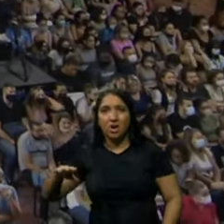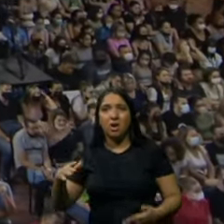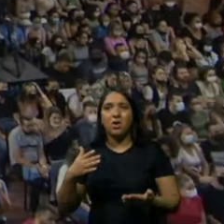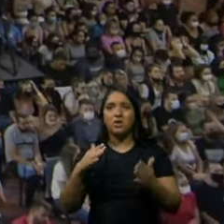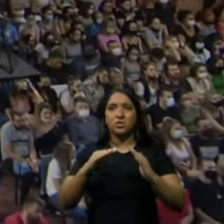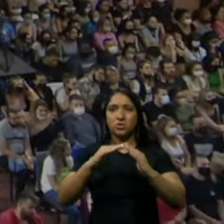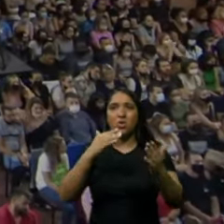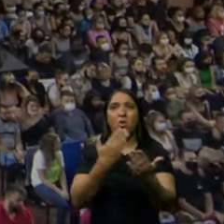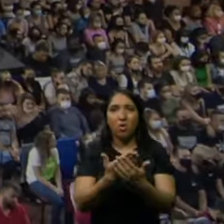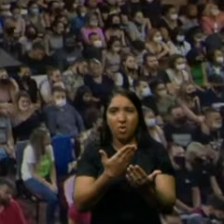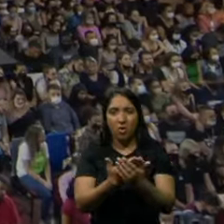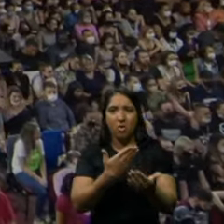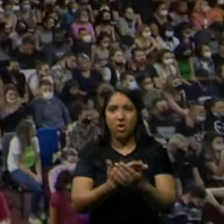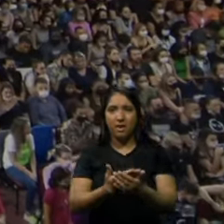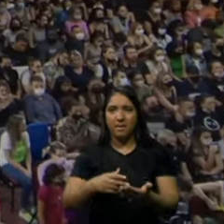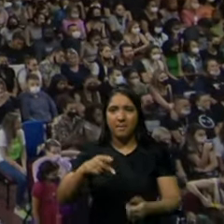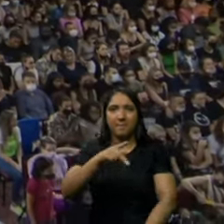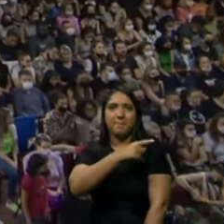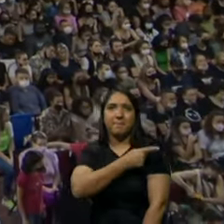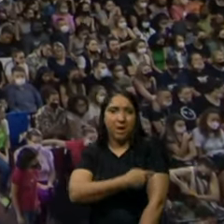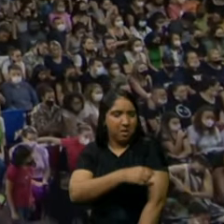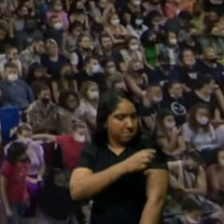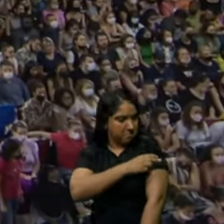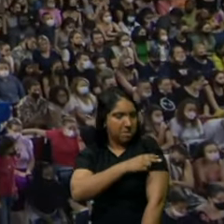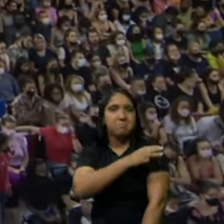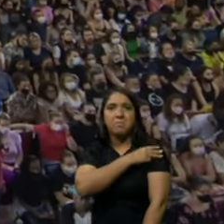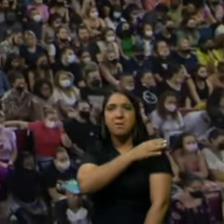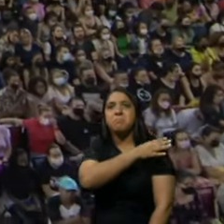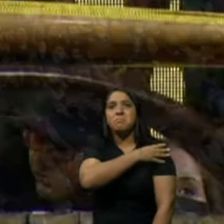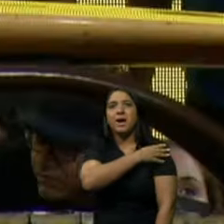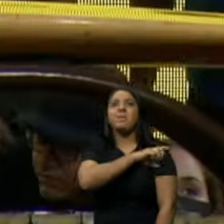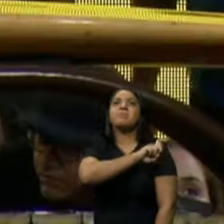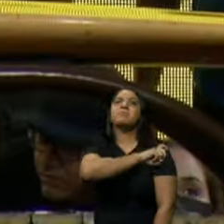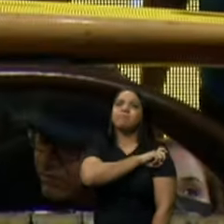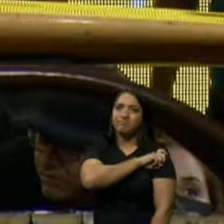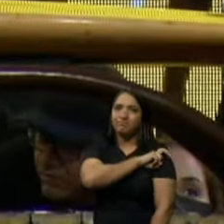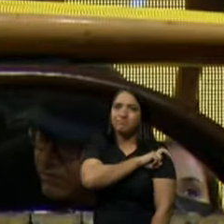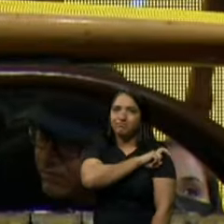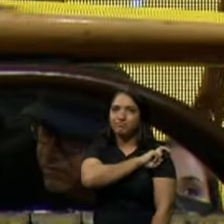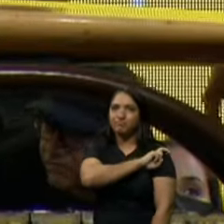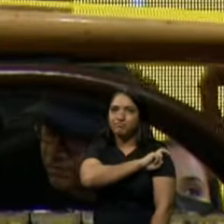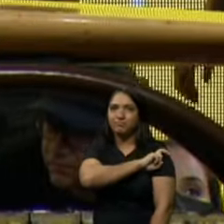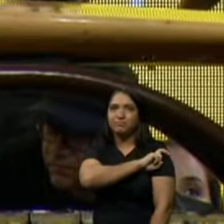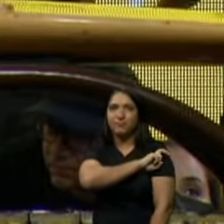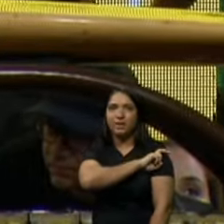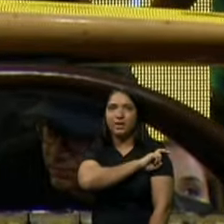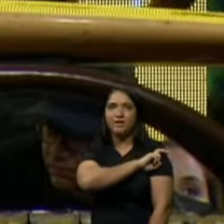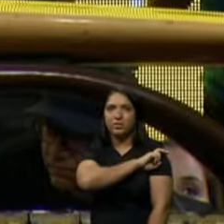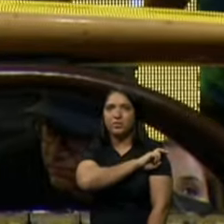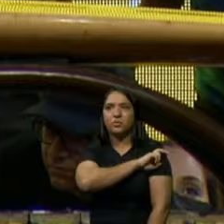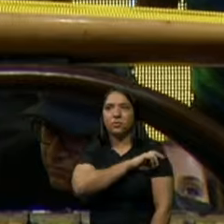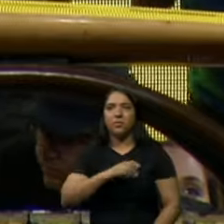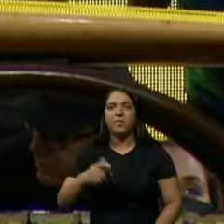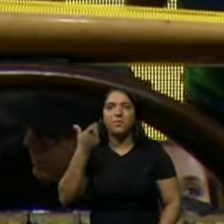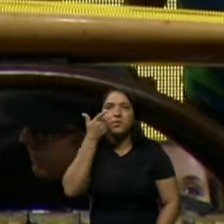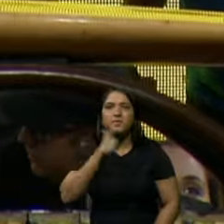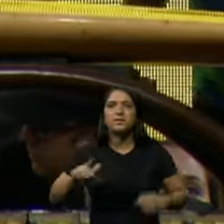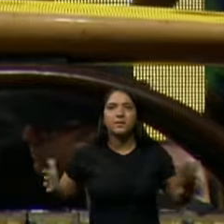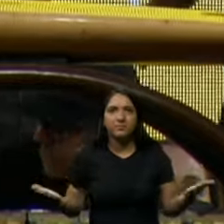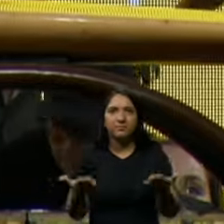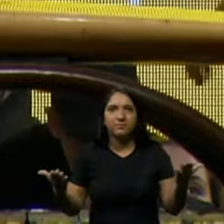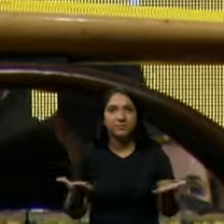não é público então para você poder estudar você tem que ter recursos financeiros para poder investir na educação e na opção